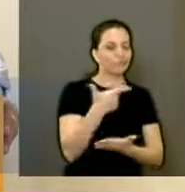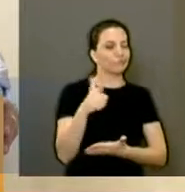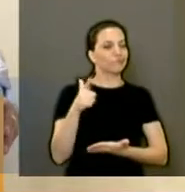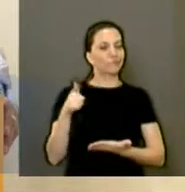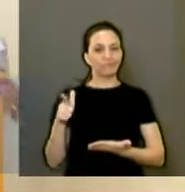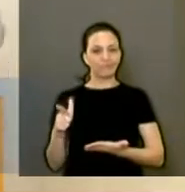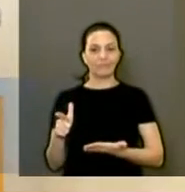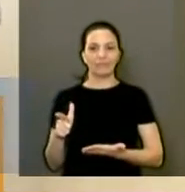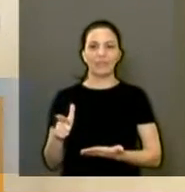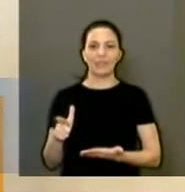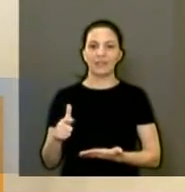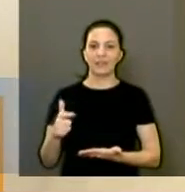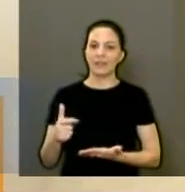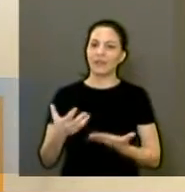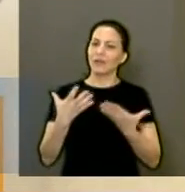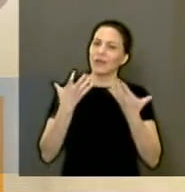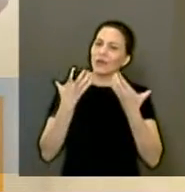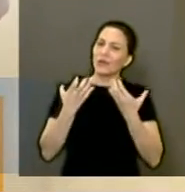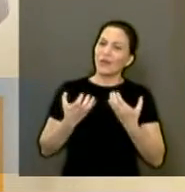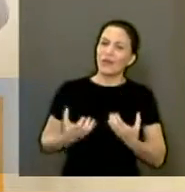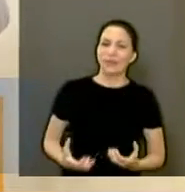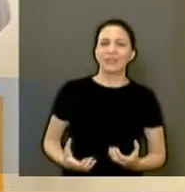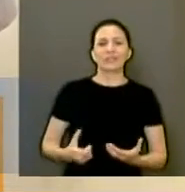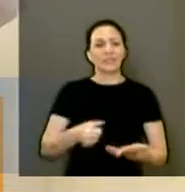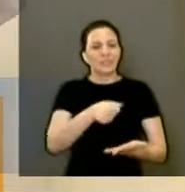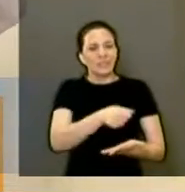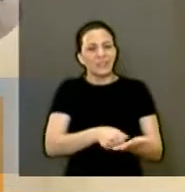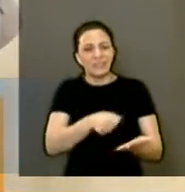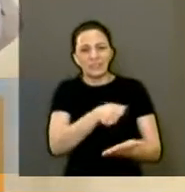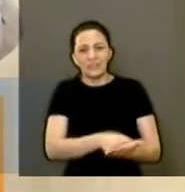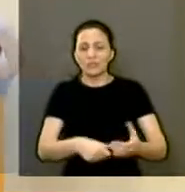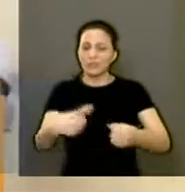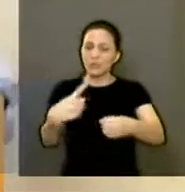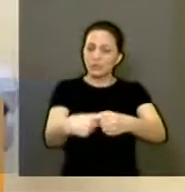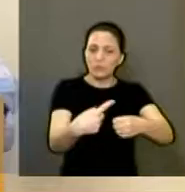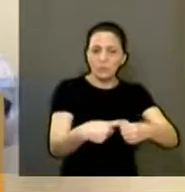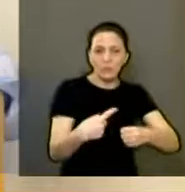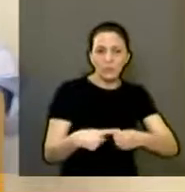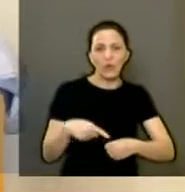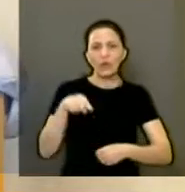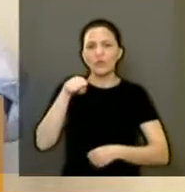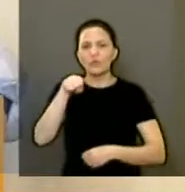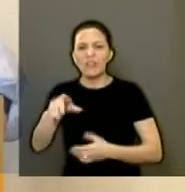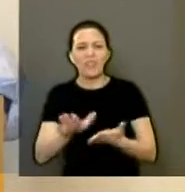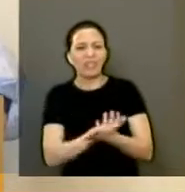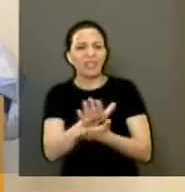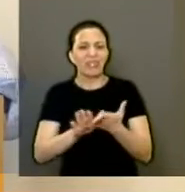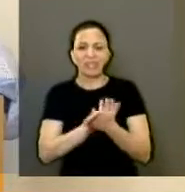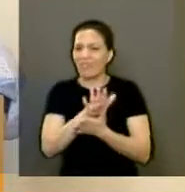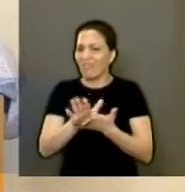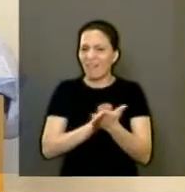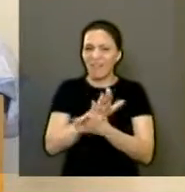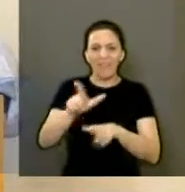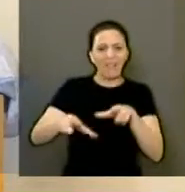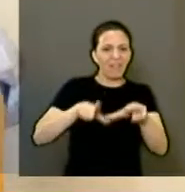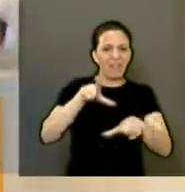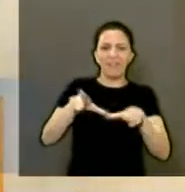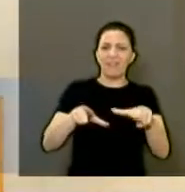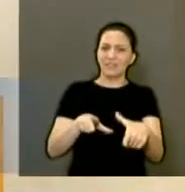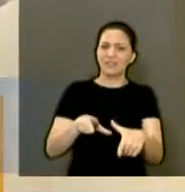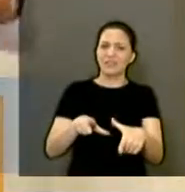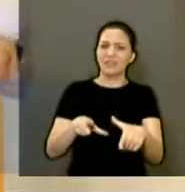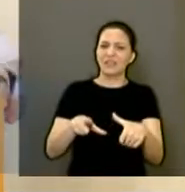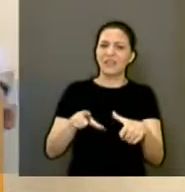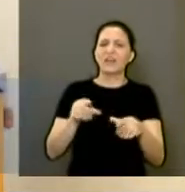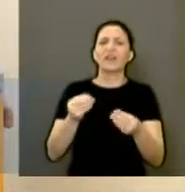eu estou cansado de ser cobrado nos bairros você não faz nada cadê